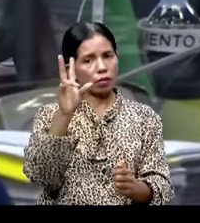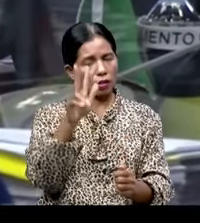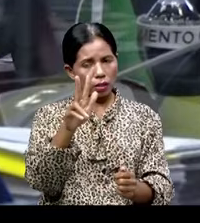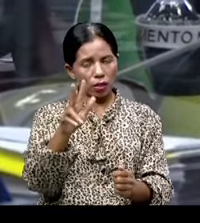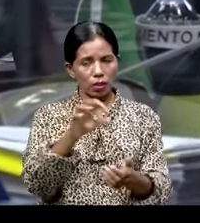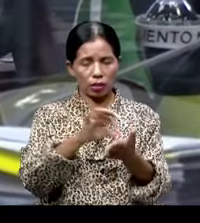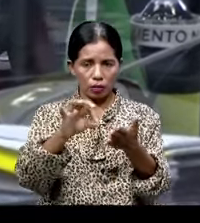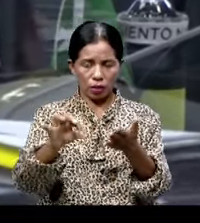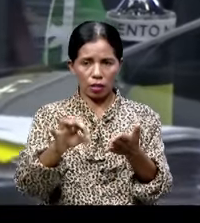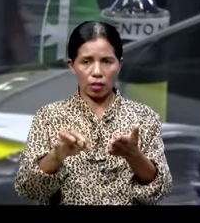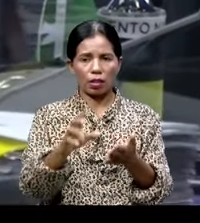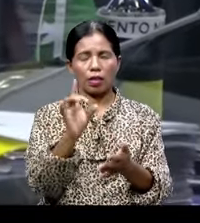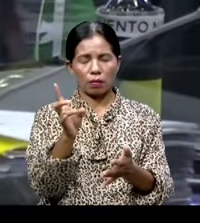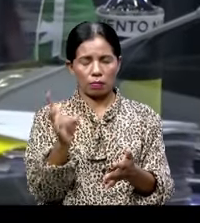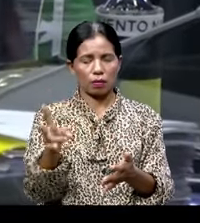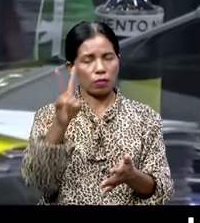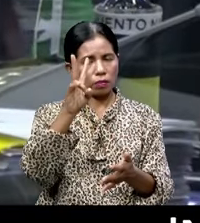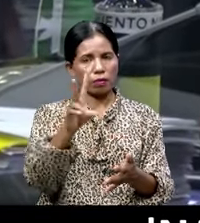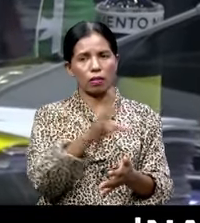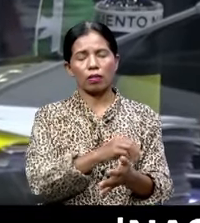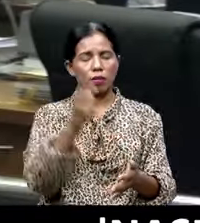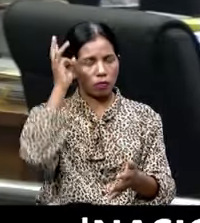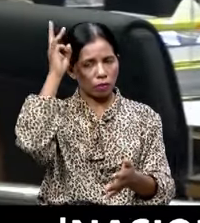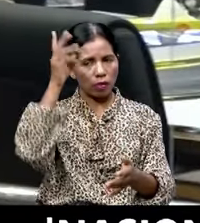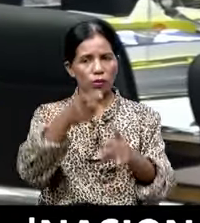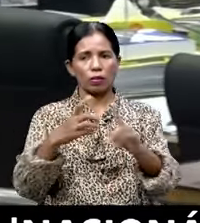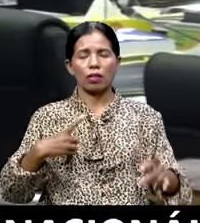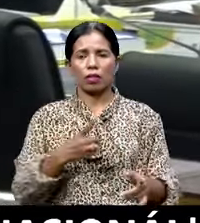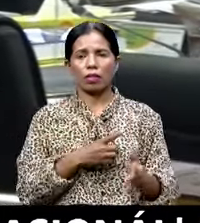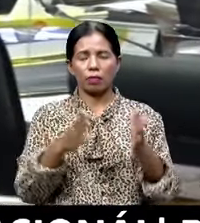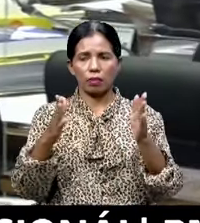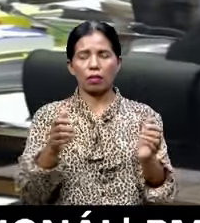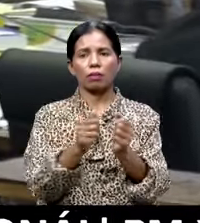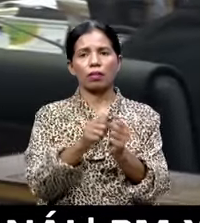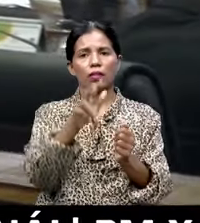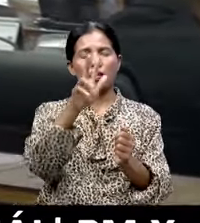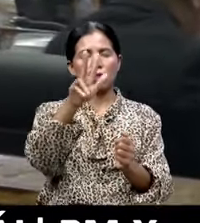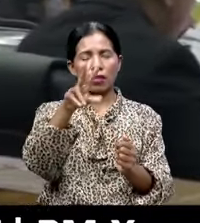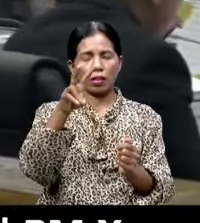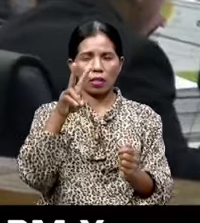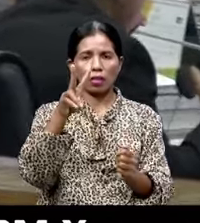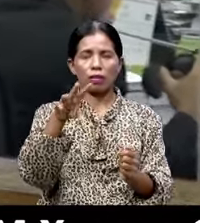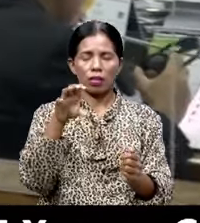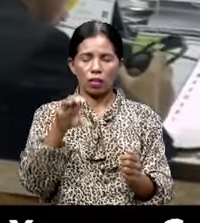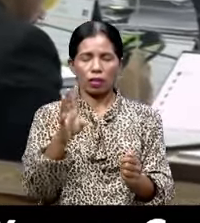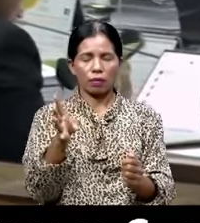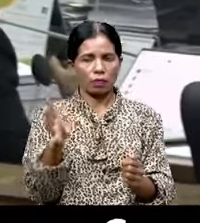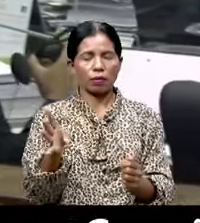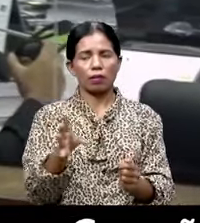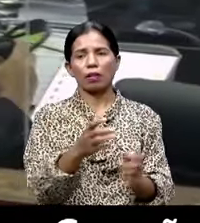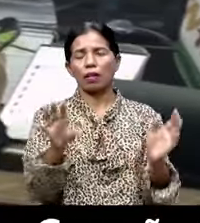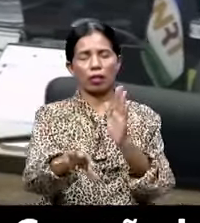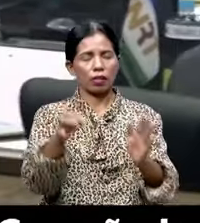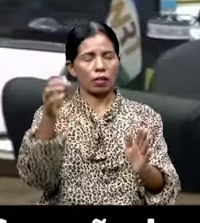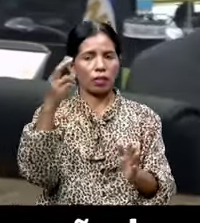escrita hamutuk valun resin rua, enquanto preocupação husi deputado Sira atus rua hatun resin hat maklahetan resposta husi ministério Sira.